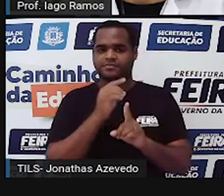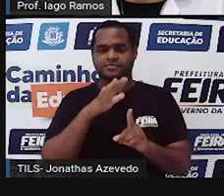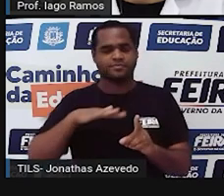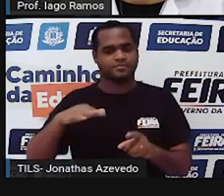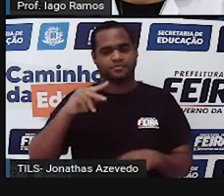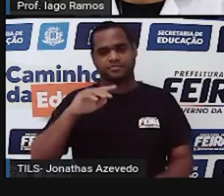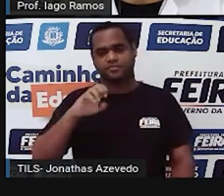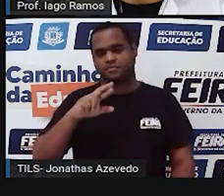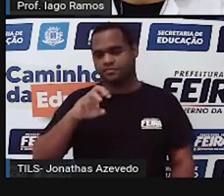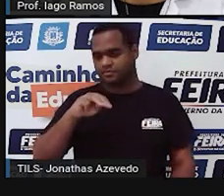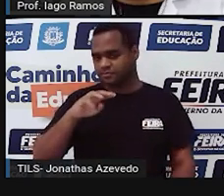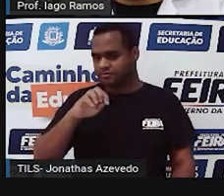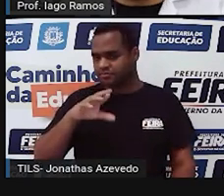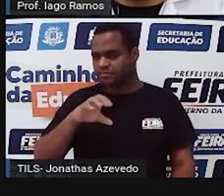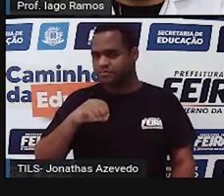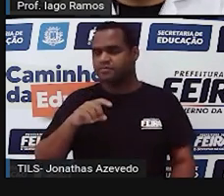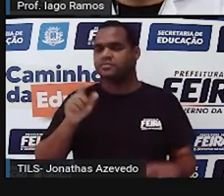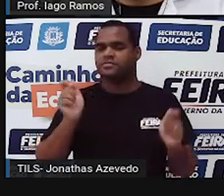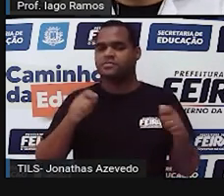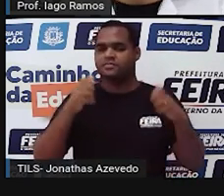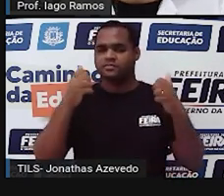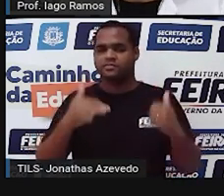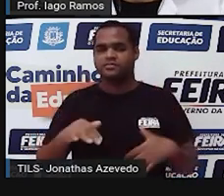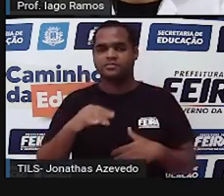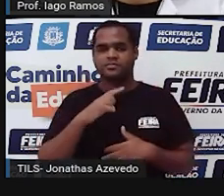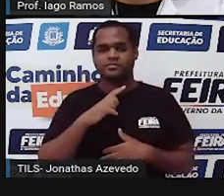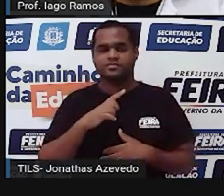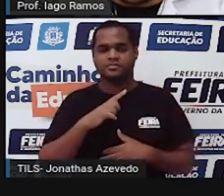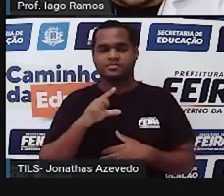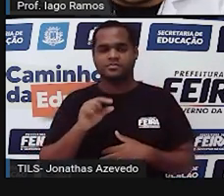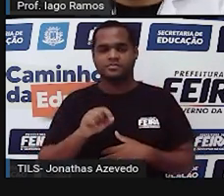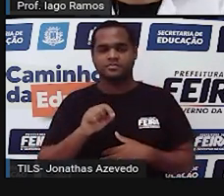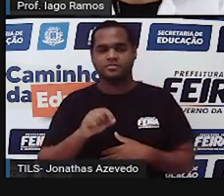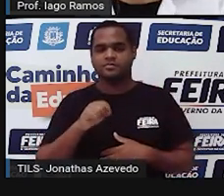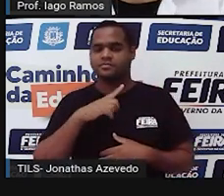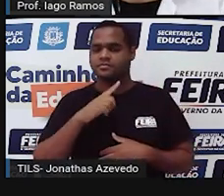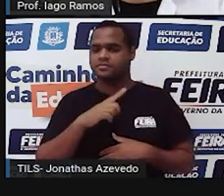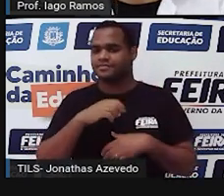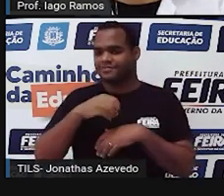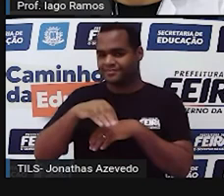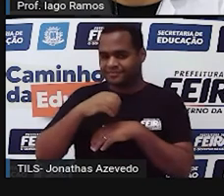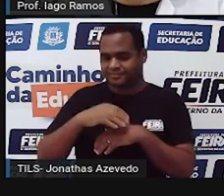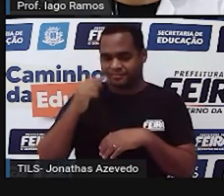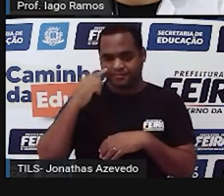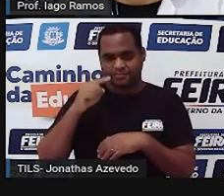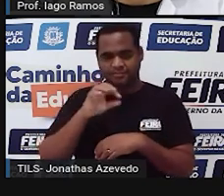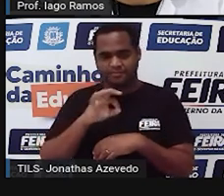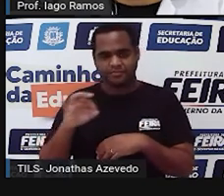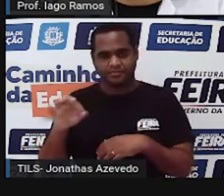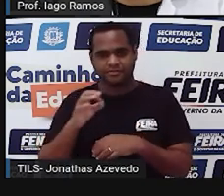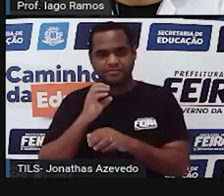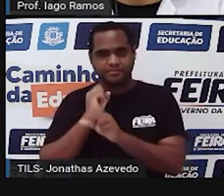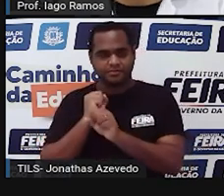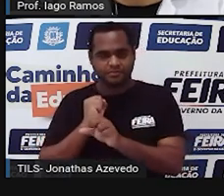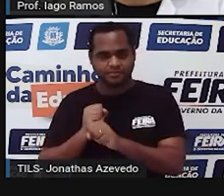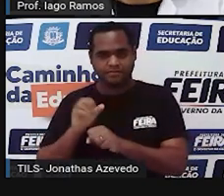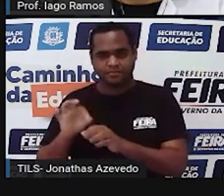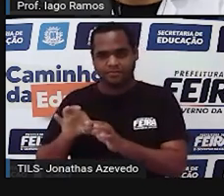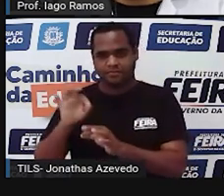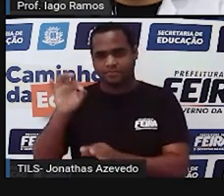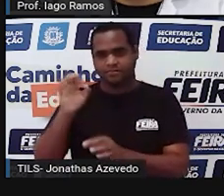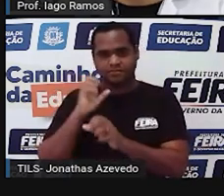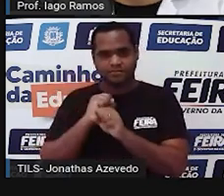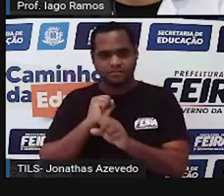como tá ali na tela e como é que a gente encontra o perímetro pega todas essas medidas e faz uma soma tá